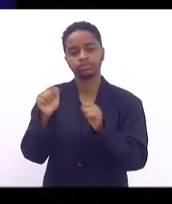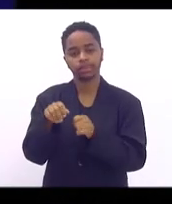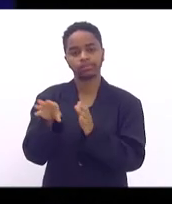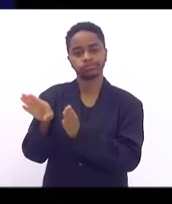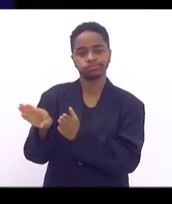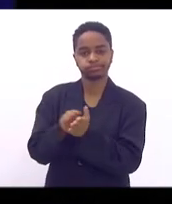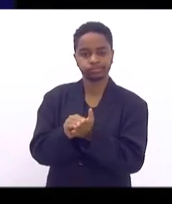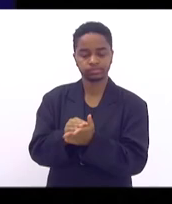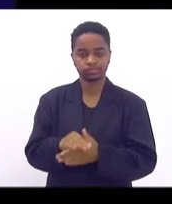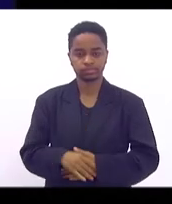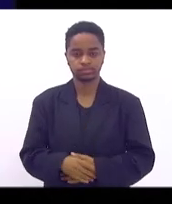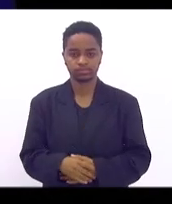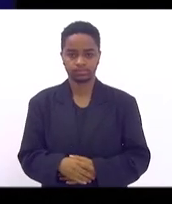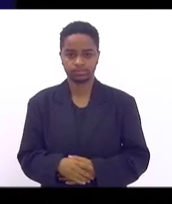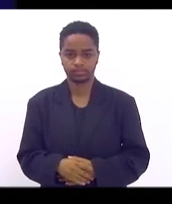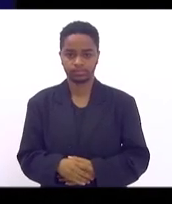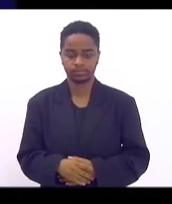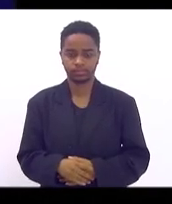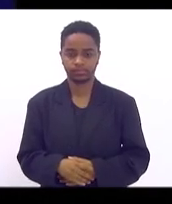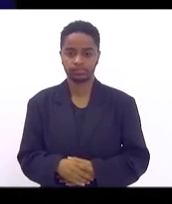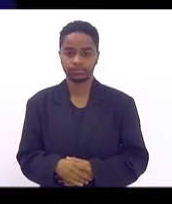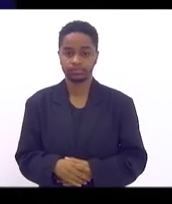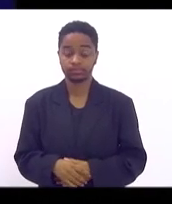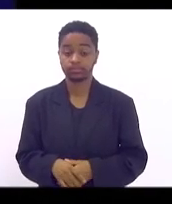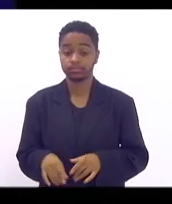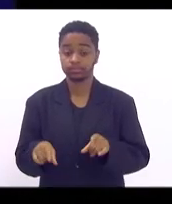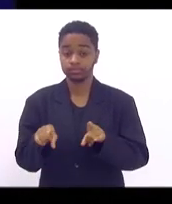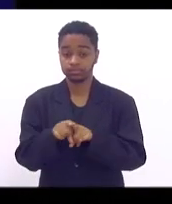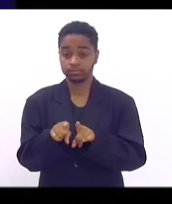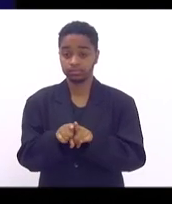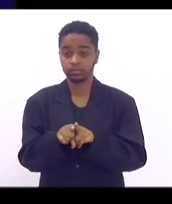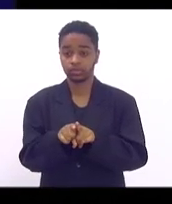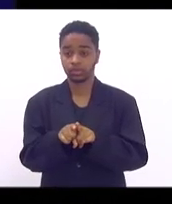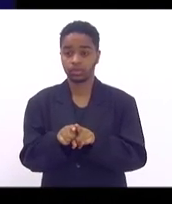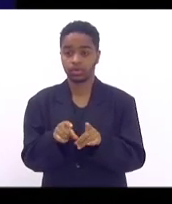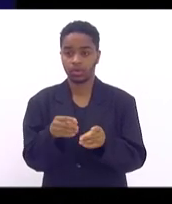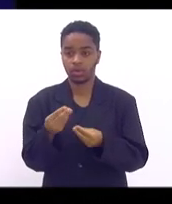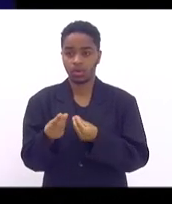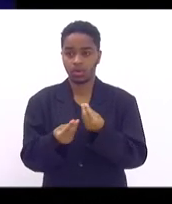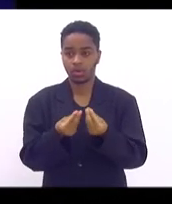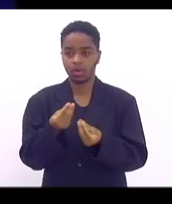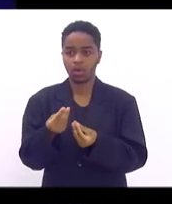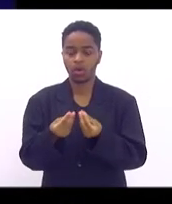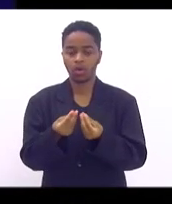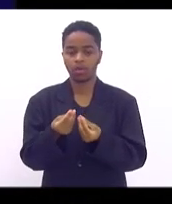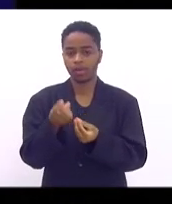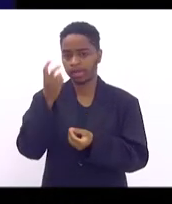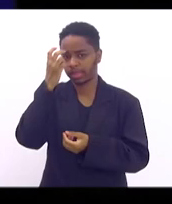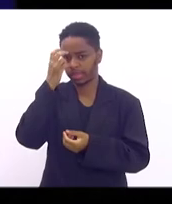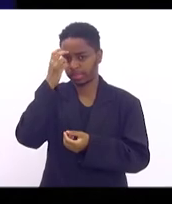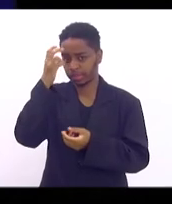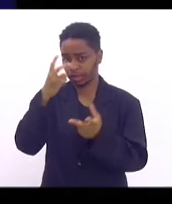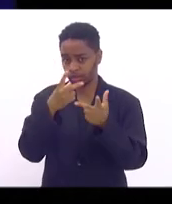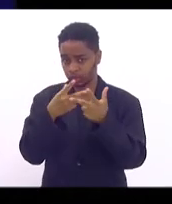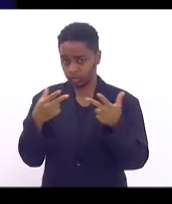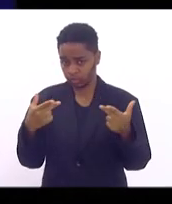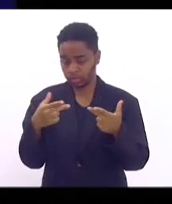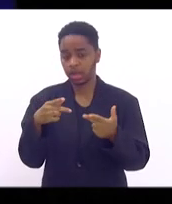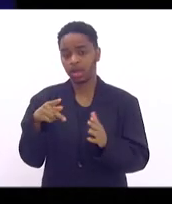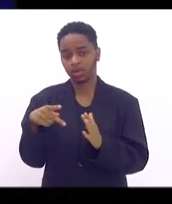por favor. A inteligência das coisas, a gente atendeu um caso muito interessante no